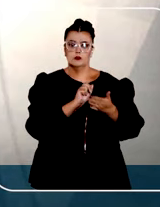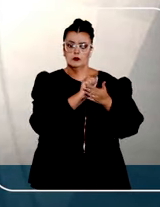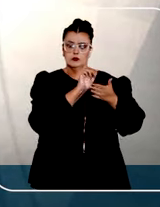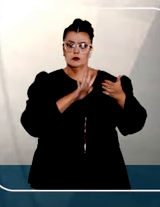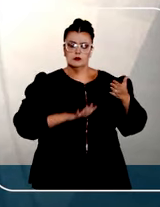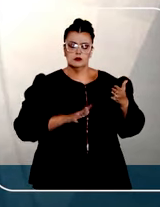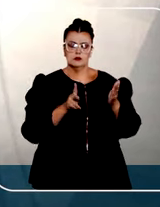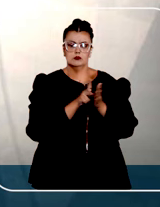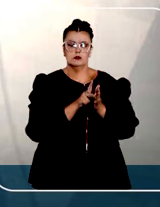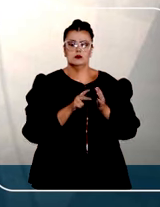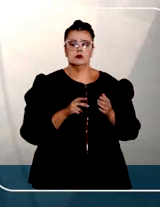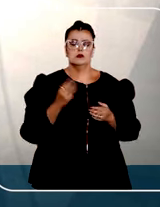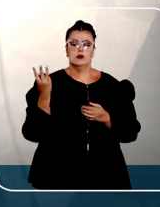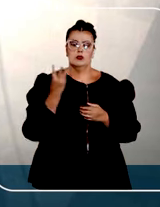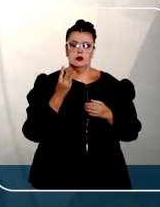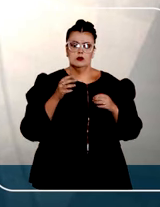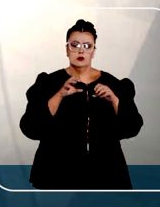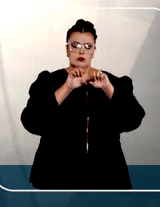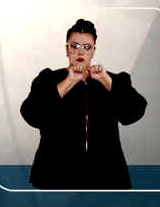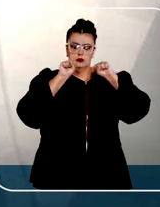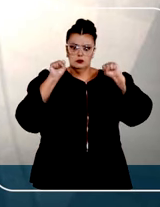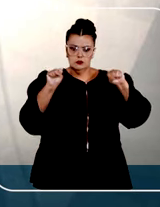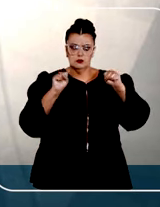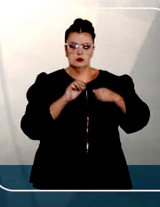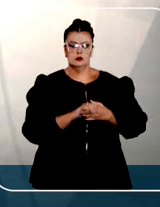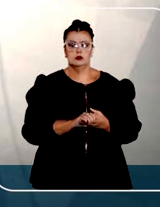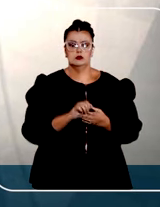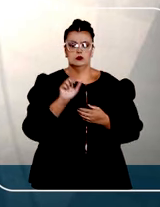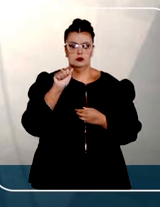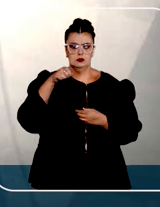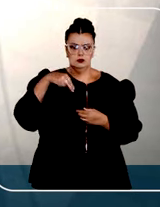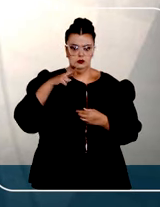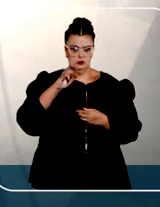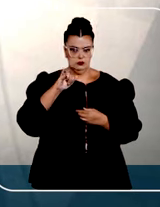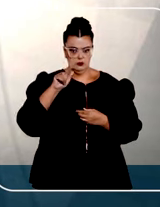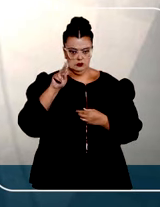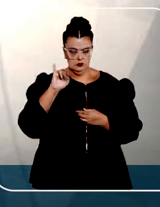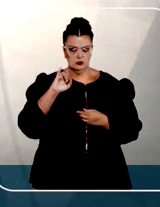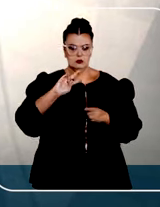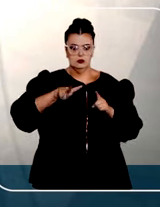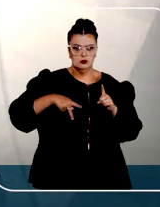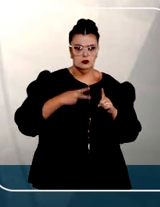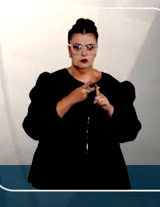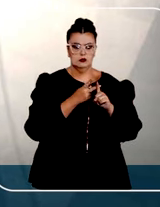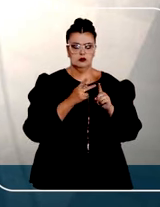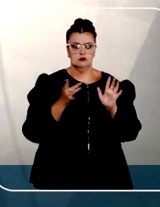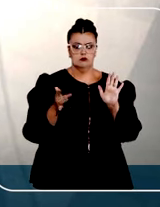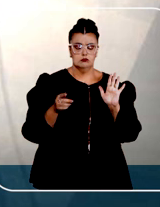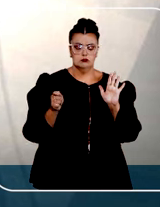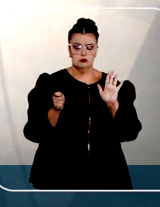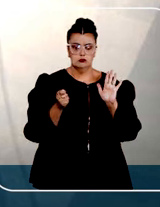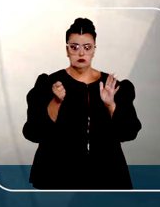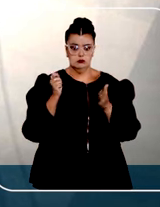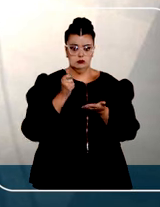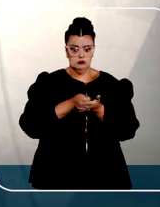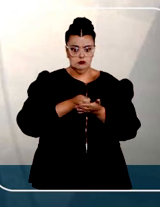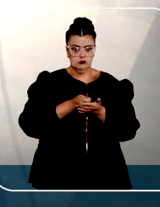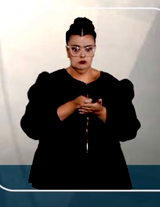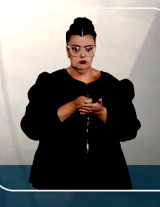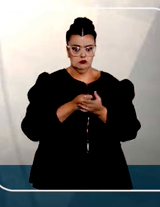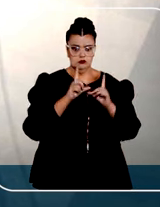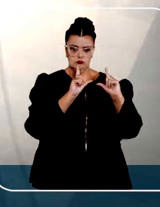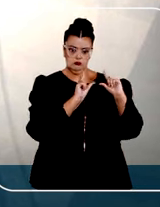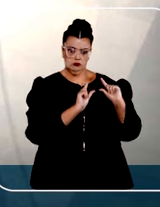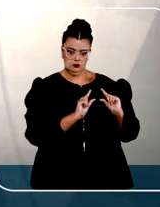a relatora do recurso na terceira turma ministra nanc Andri considerou que a quantia fixada pelo Tribunal de Justiça de Mato Grosso